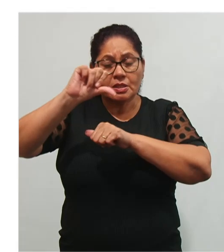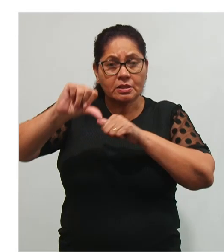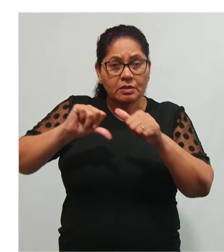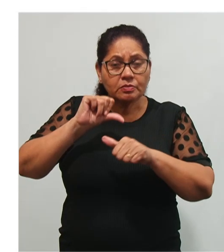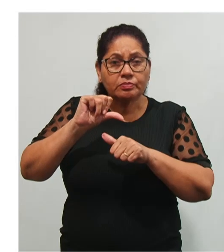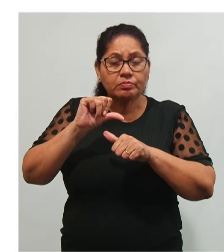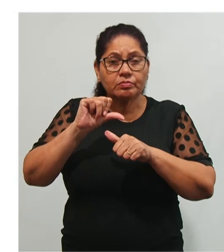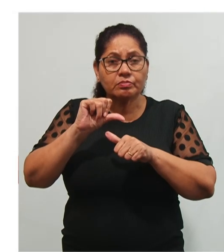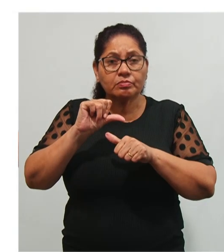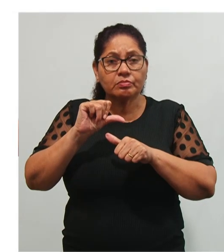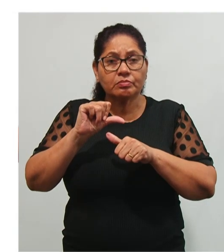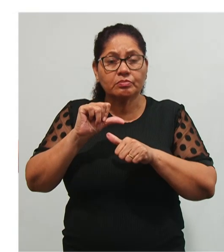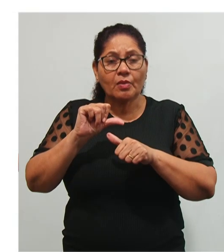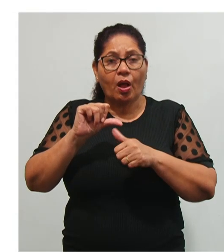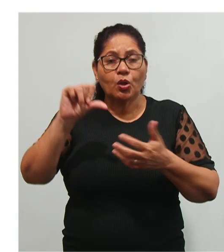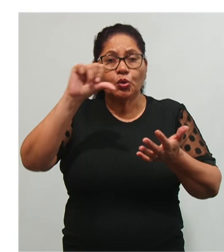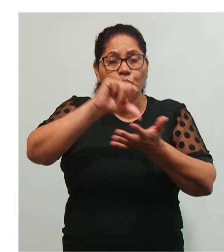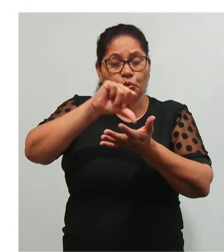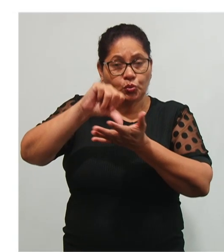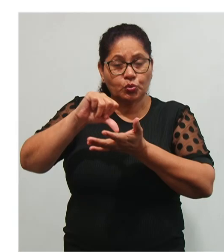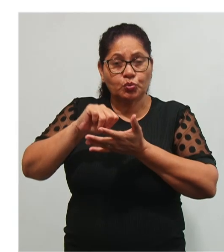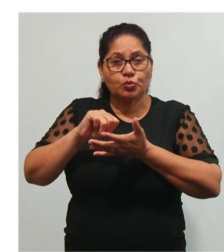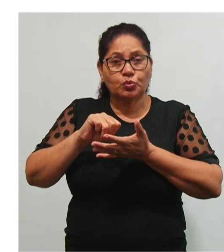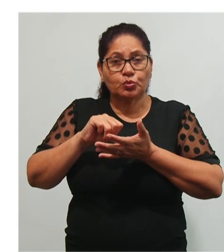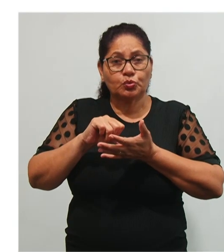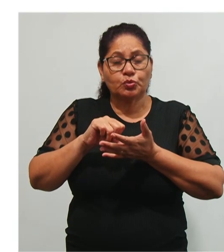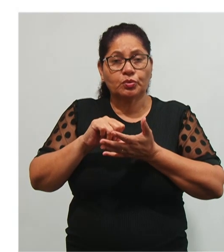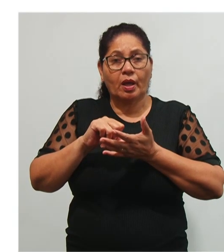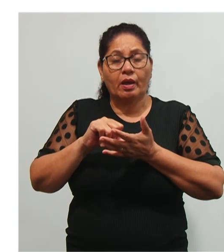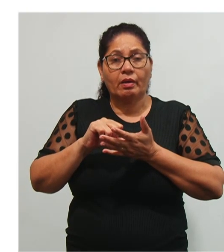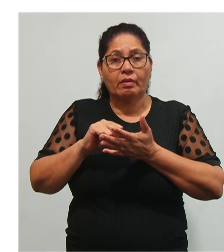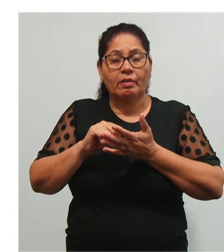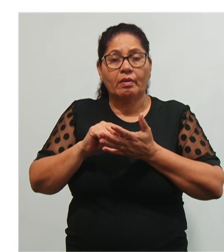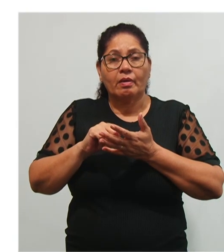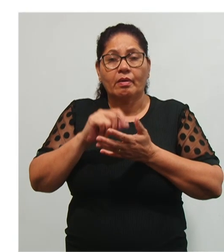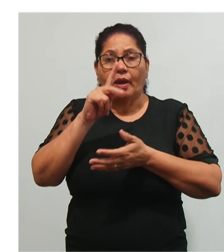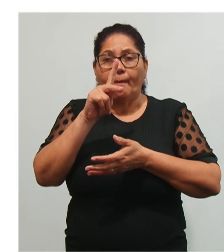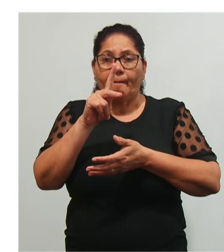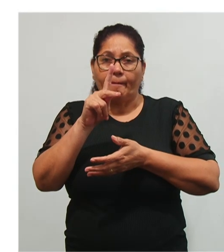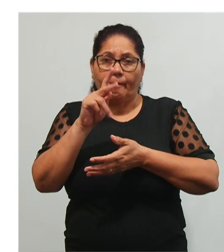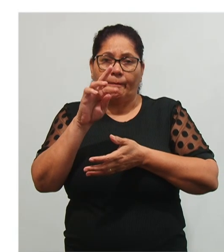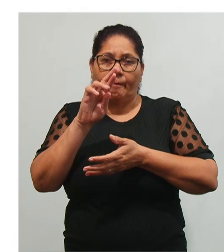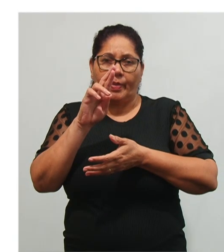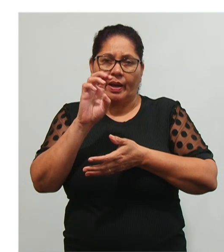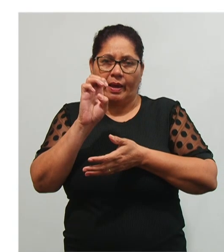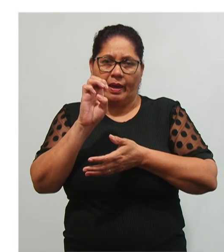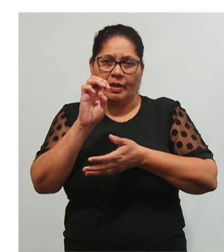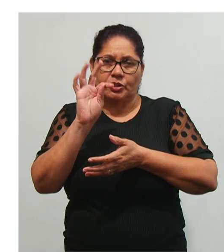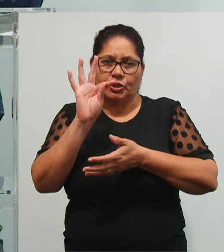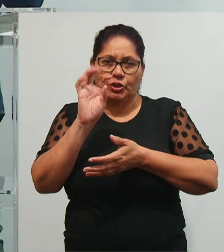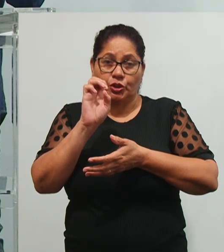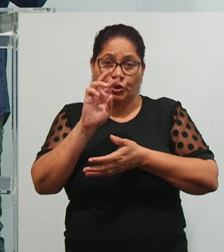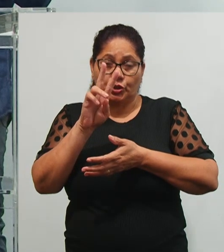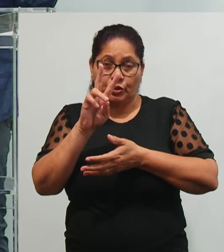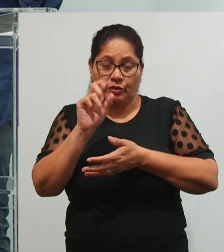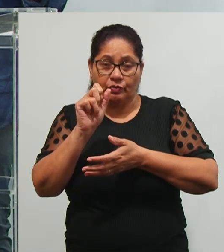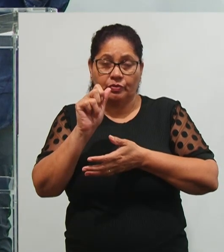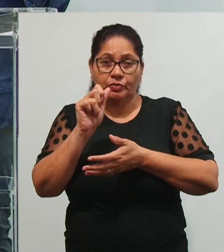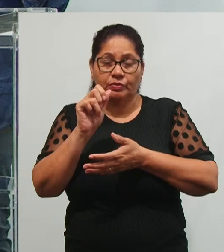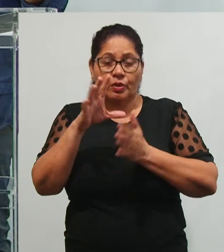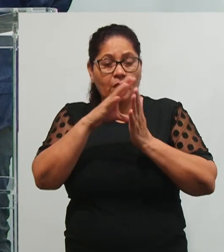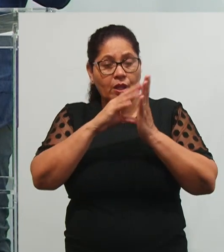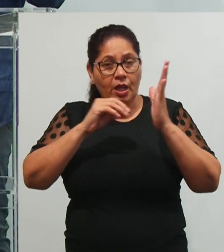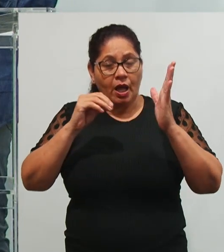essa mudança do campo que a gente chama de preditivo, que está muito ligado à